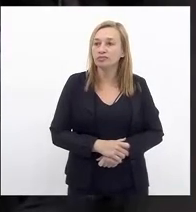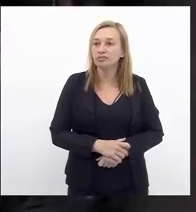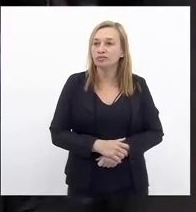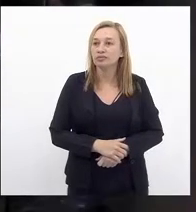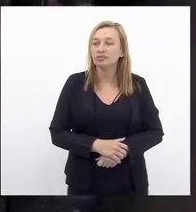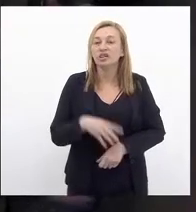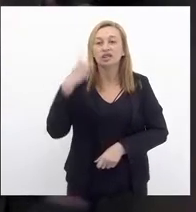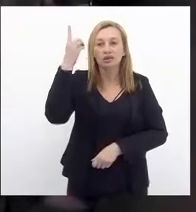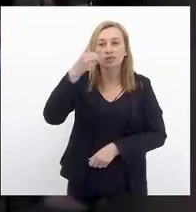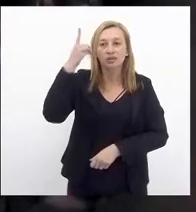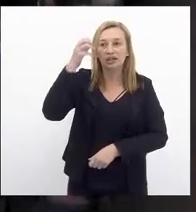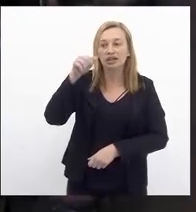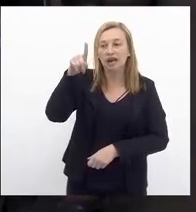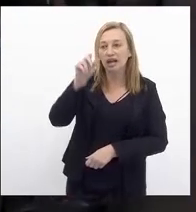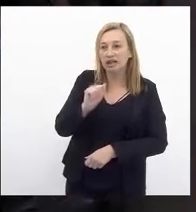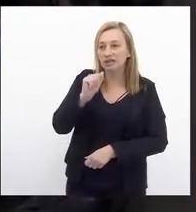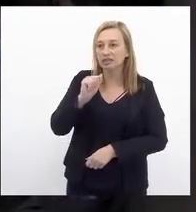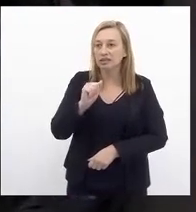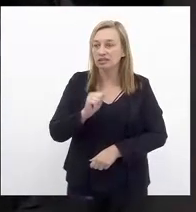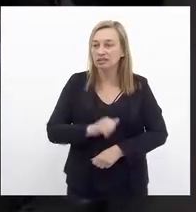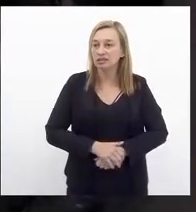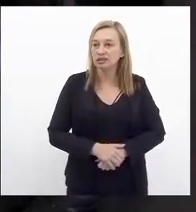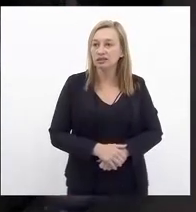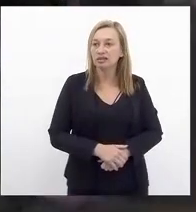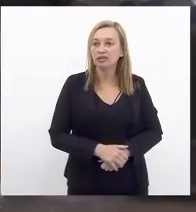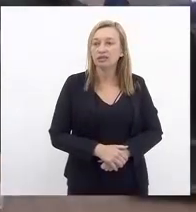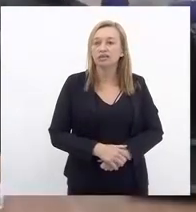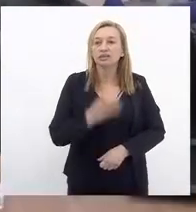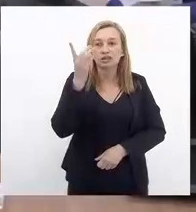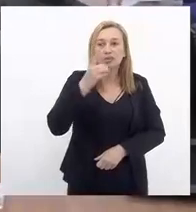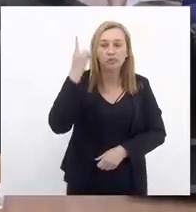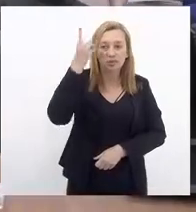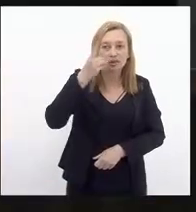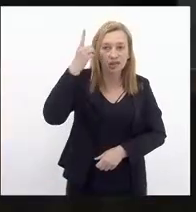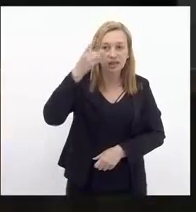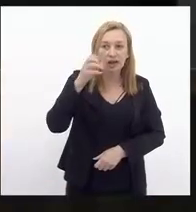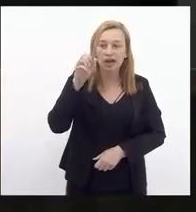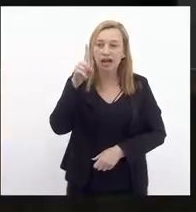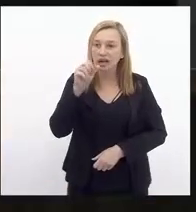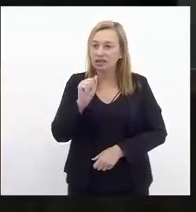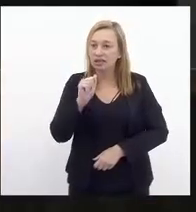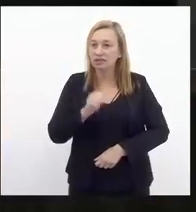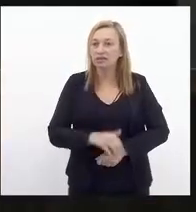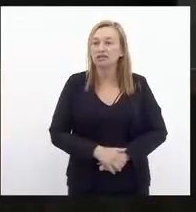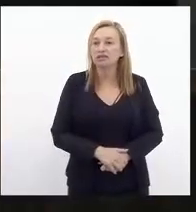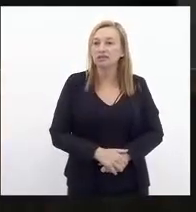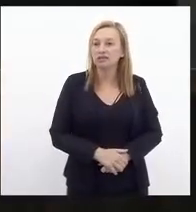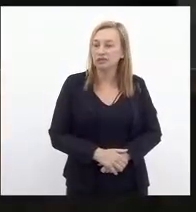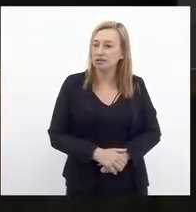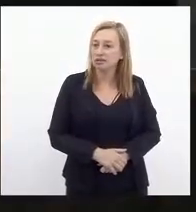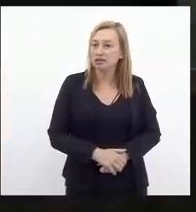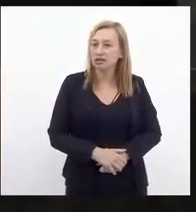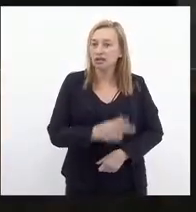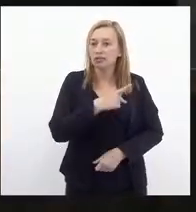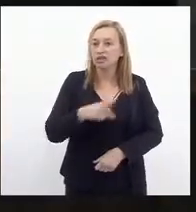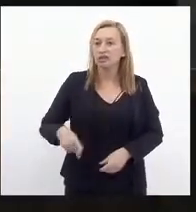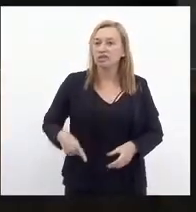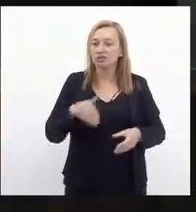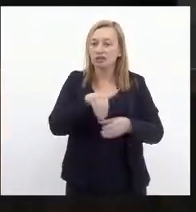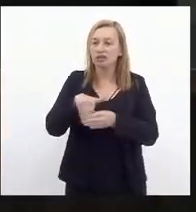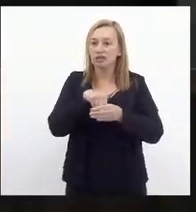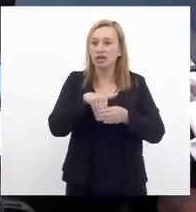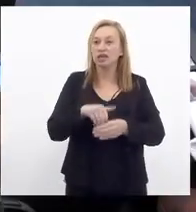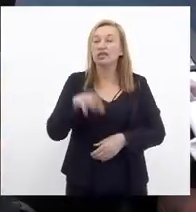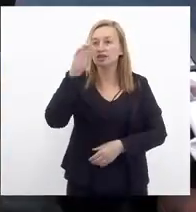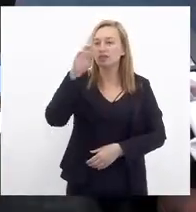Alana Passos a deputada Alana Passos presente vai votar